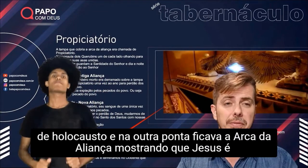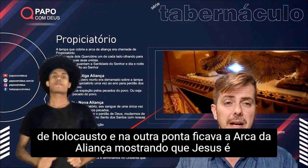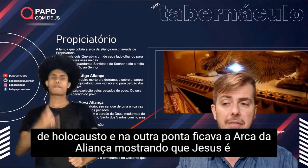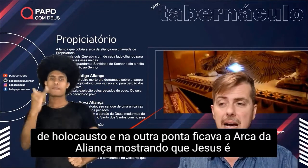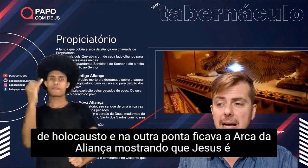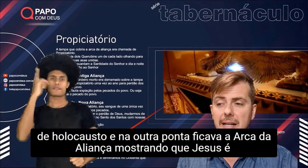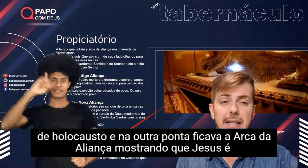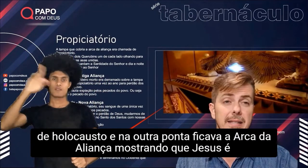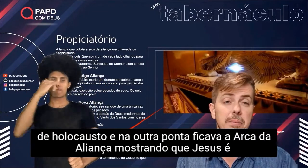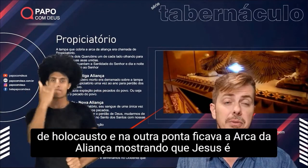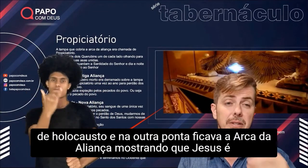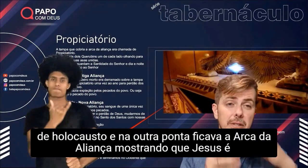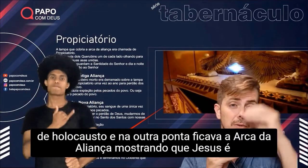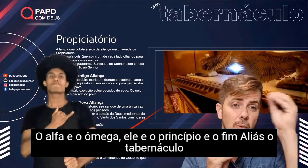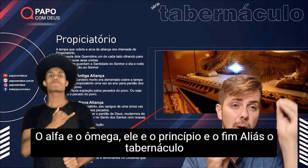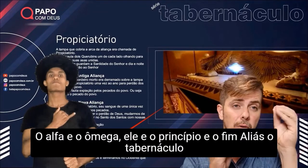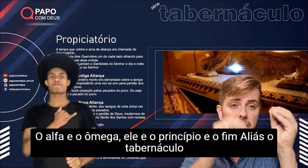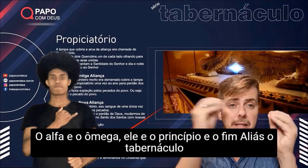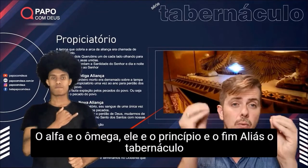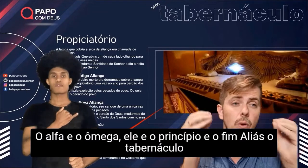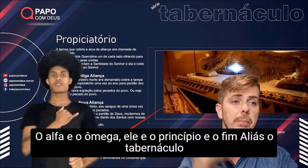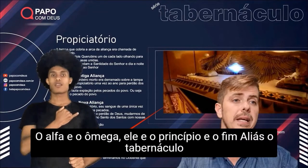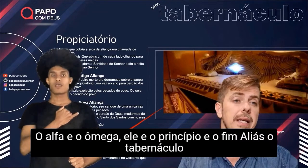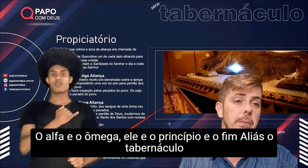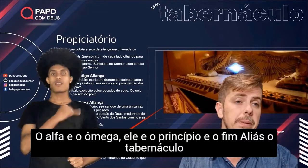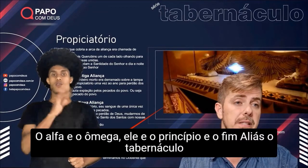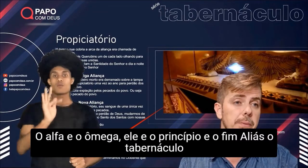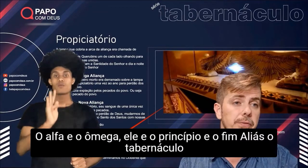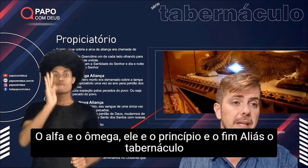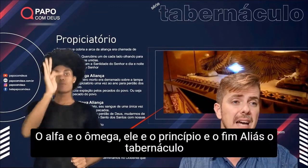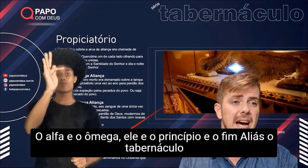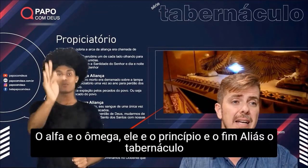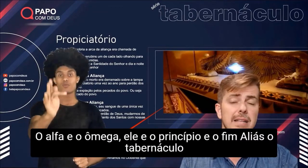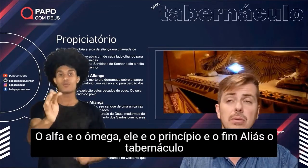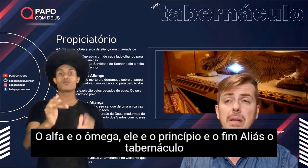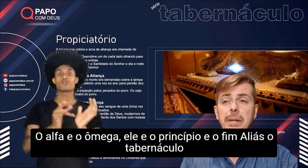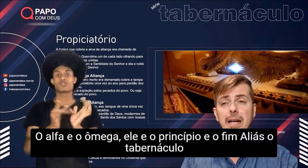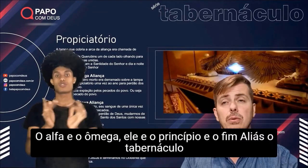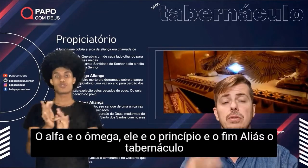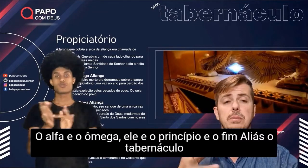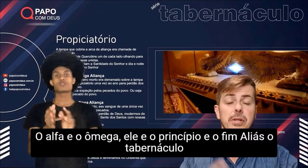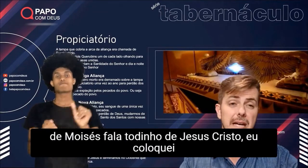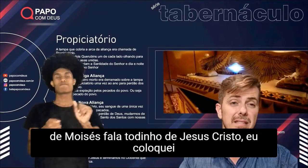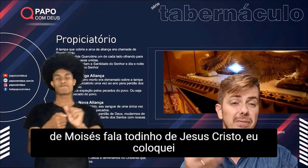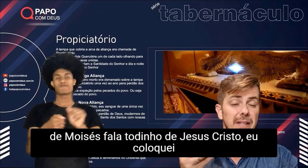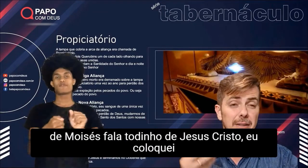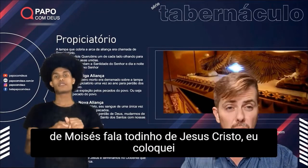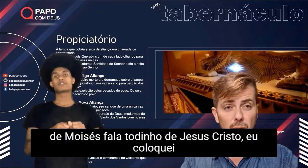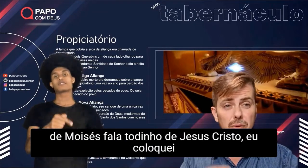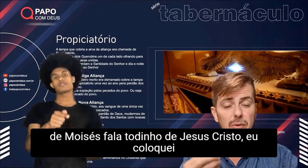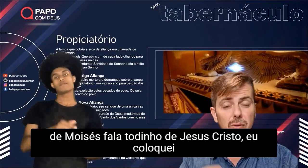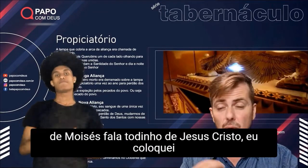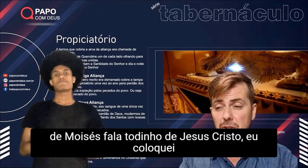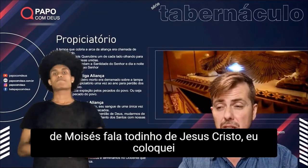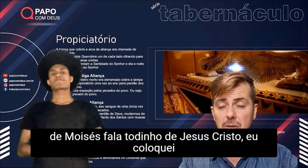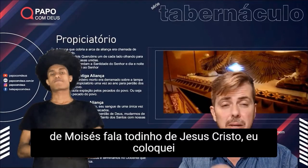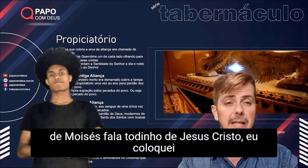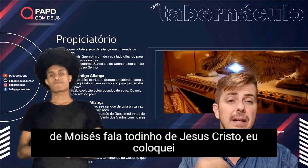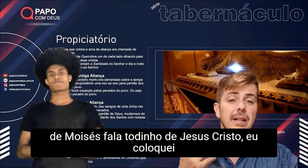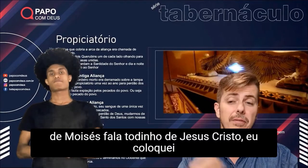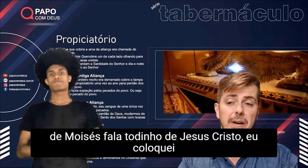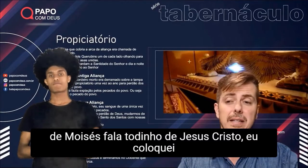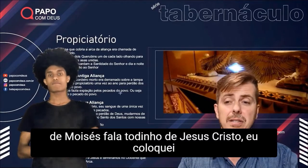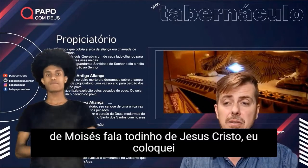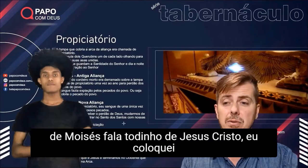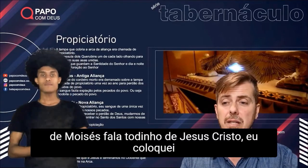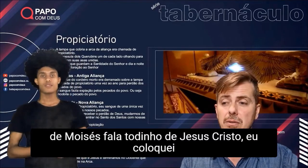outra ponta ficava a Arca da Aliança, mostrando que Jesus é o alfa e o ômega, ele é o princípio e o fim. Aliás, o tabernáculo de Moisés fala todinho,